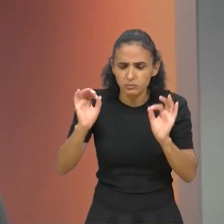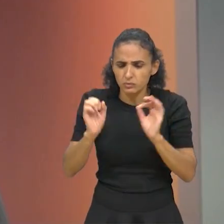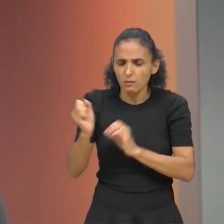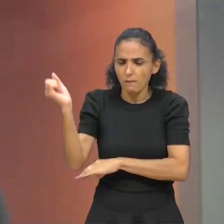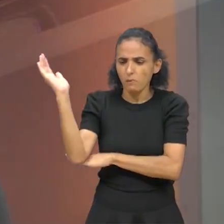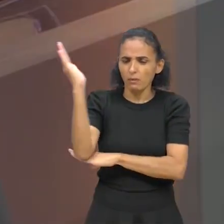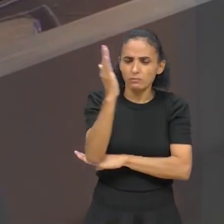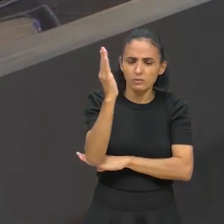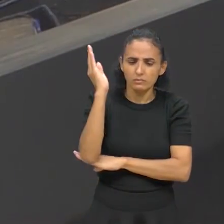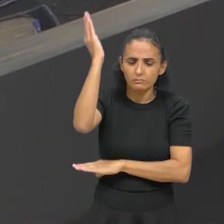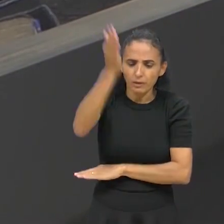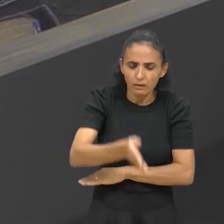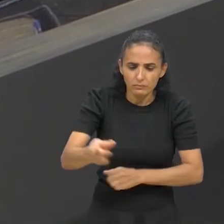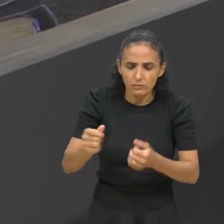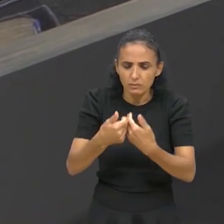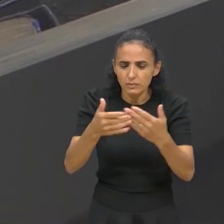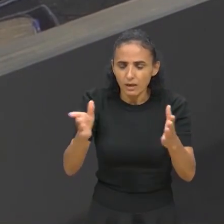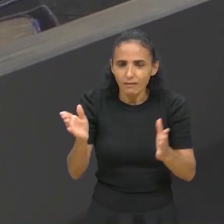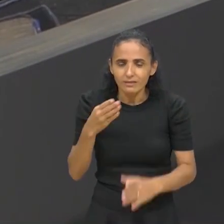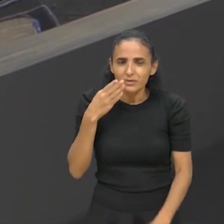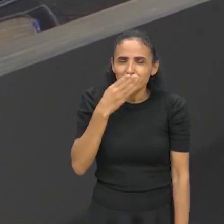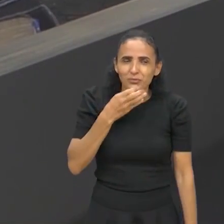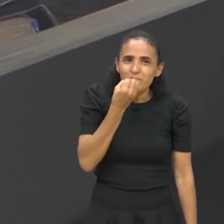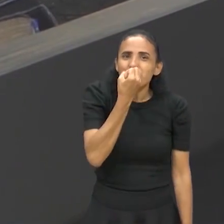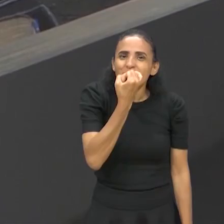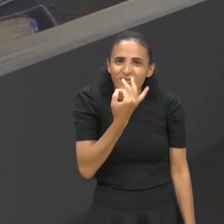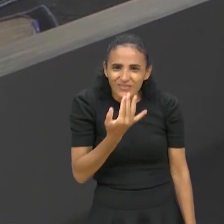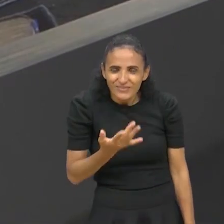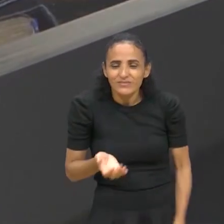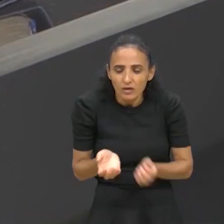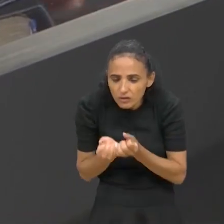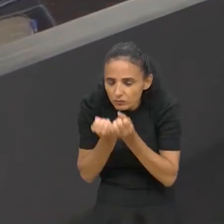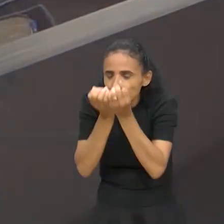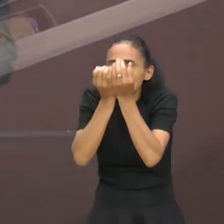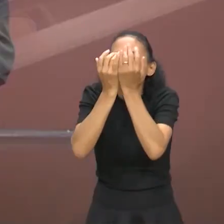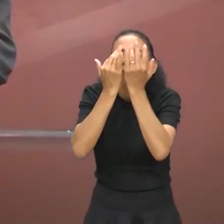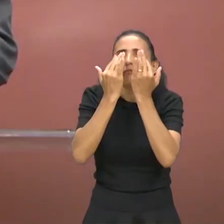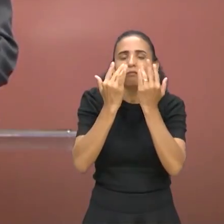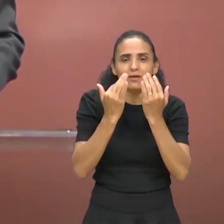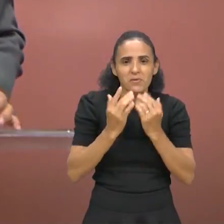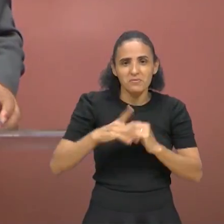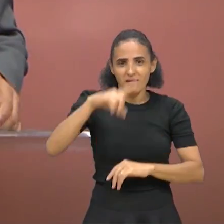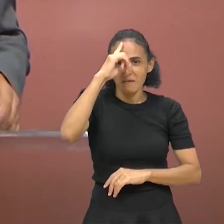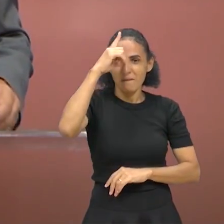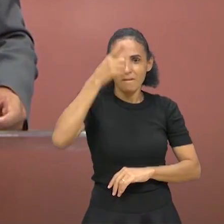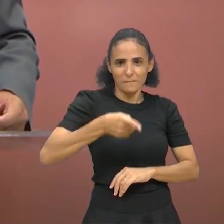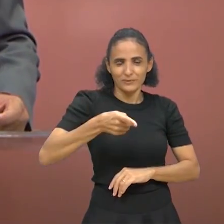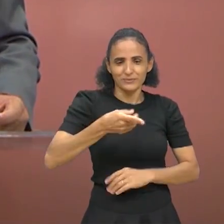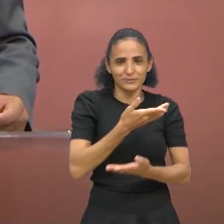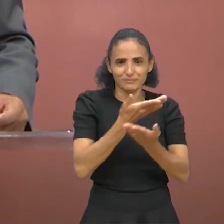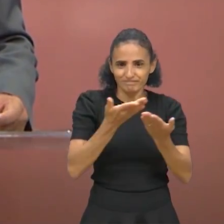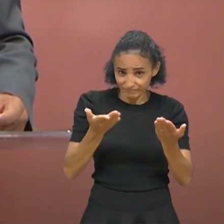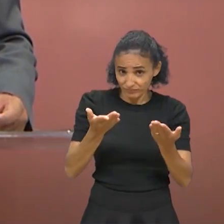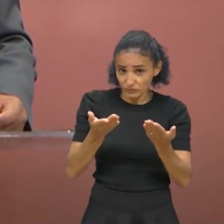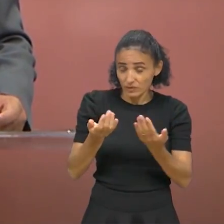nas águas, e as águas se tornaram doces. Ali lhes deu estatutos e uma ordenação, e ali os provou.